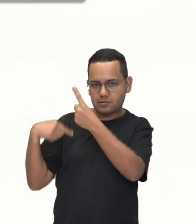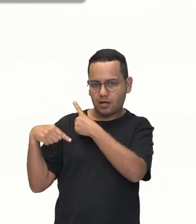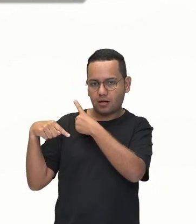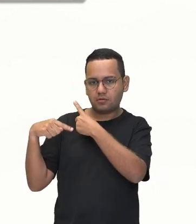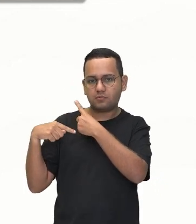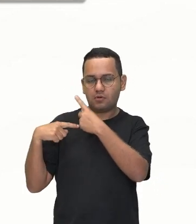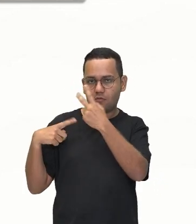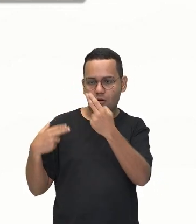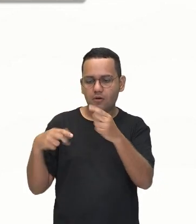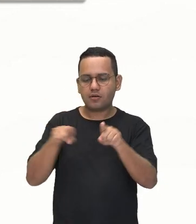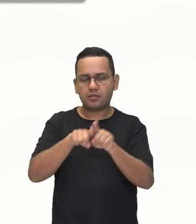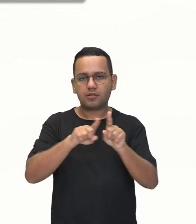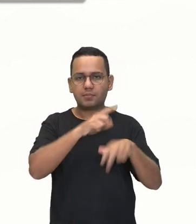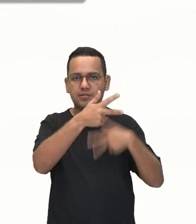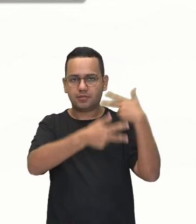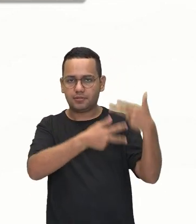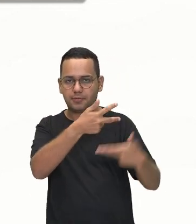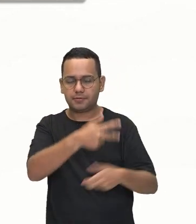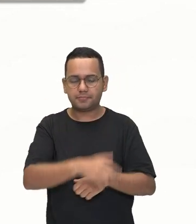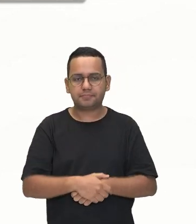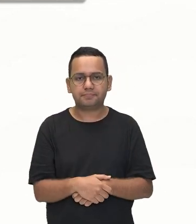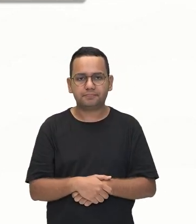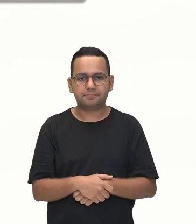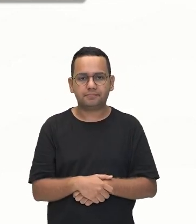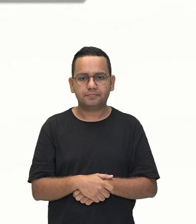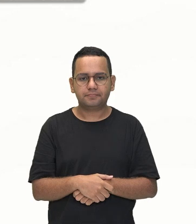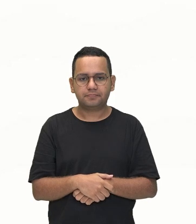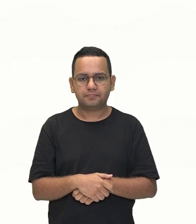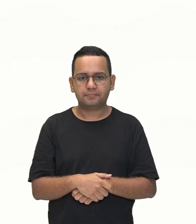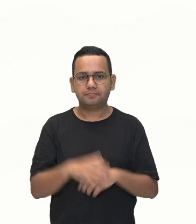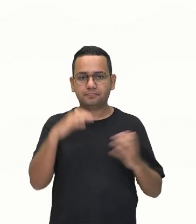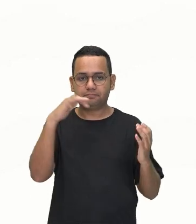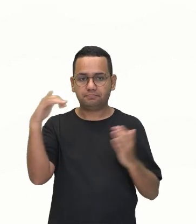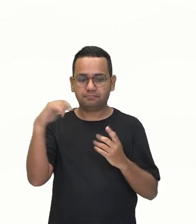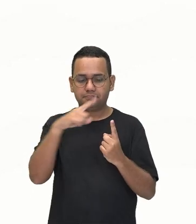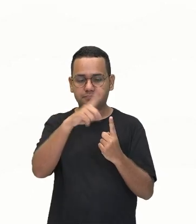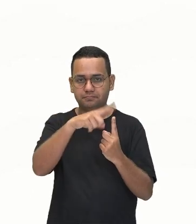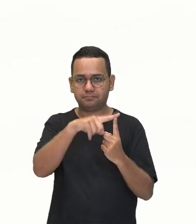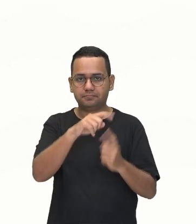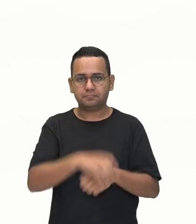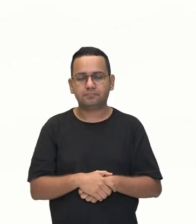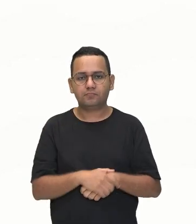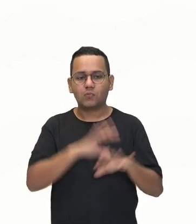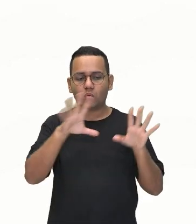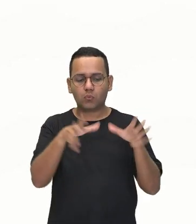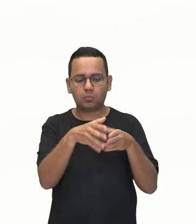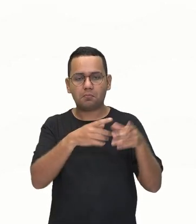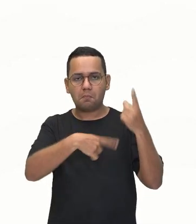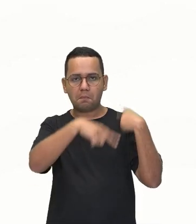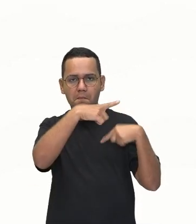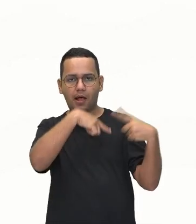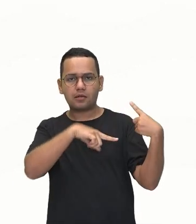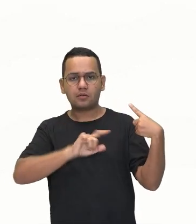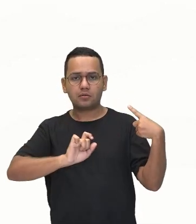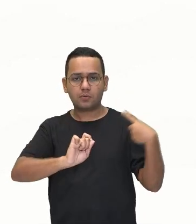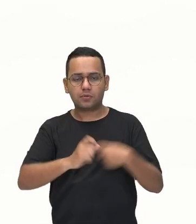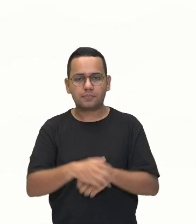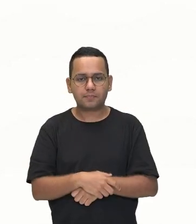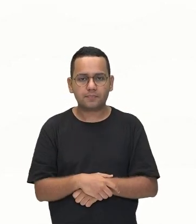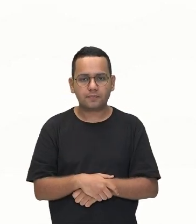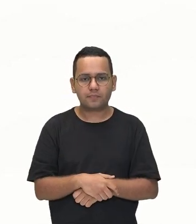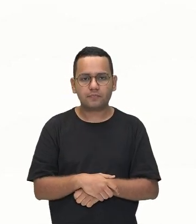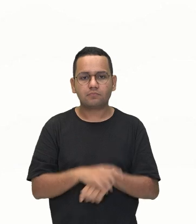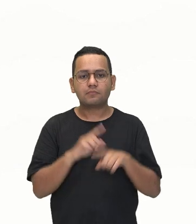natural. Vamos comentar sobre cada uma delas. A ancestralidade comum, ela sustenta que todos